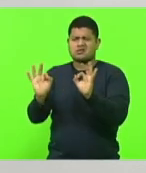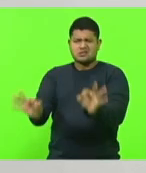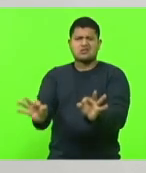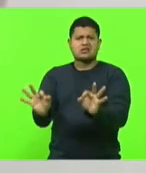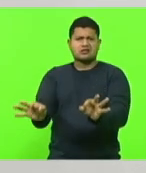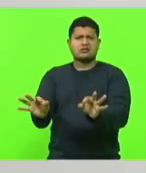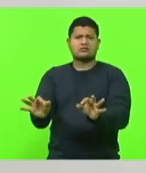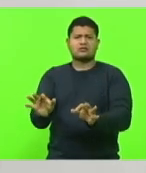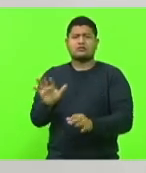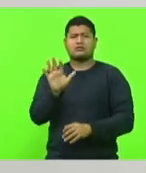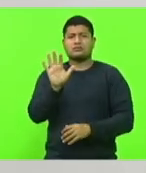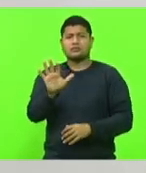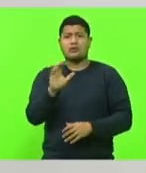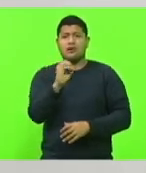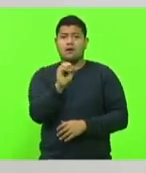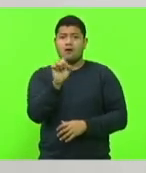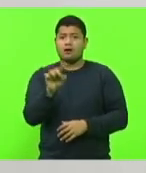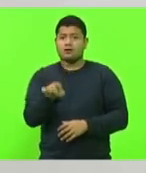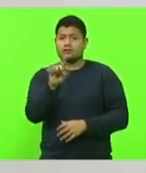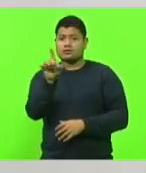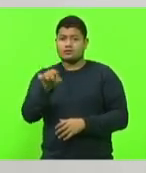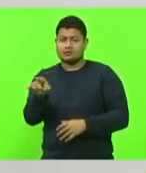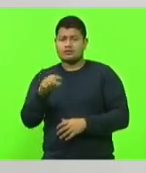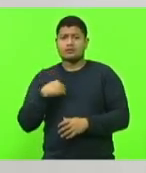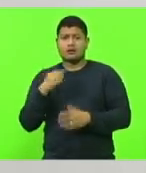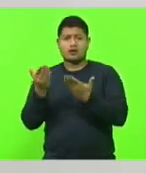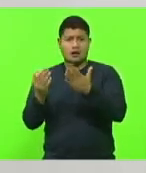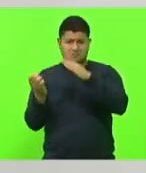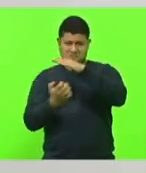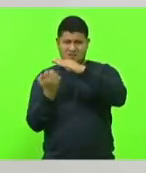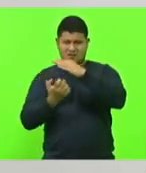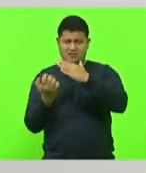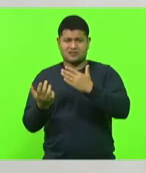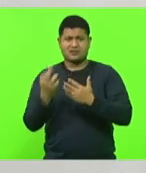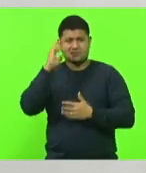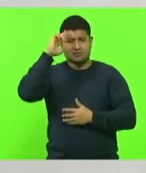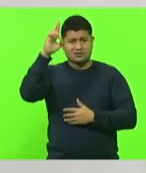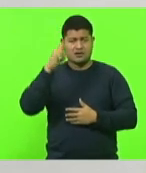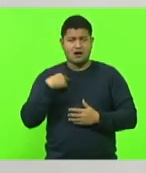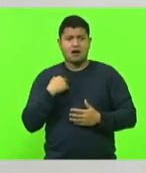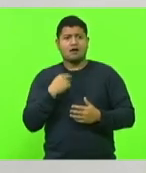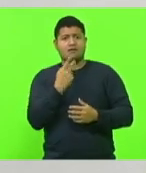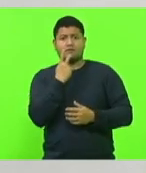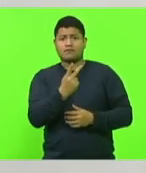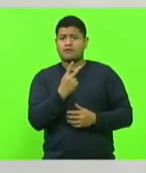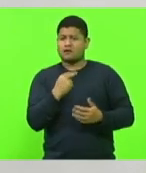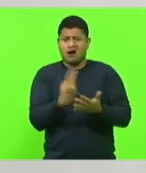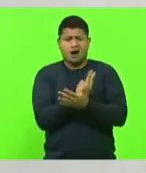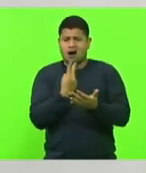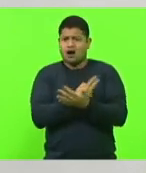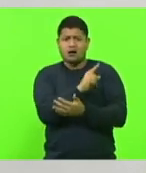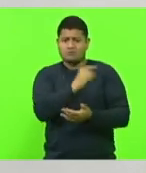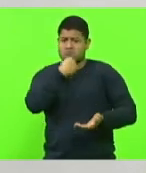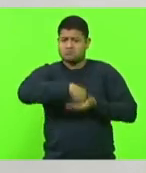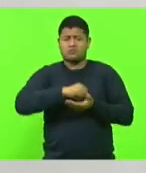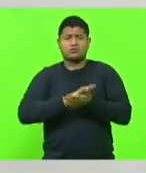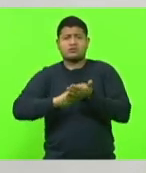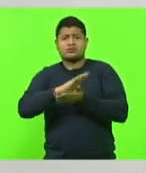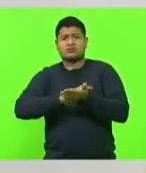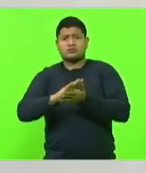A OZZ diz: não, está tudo errado, deve sim. Trouxemos aqui, não